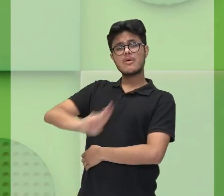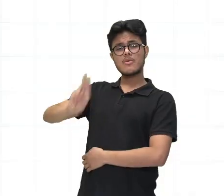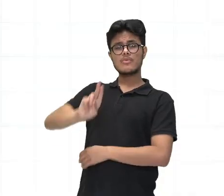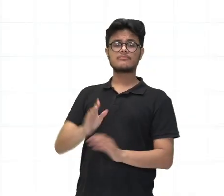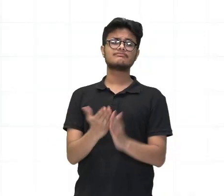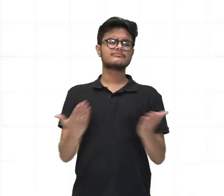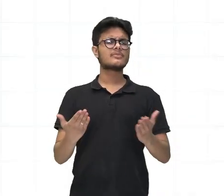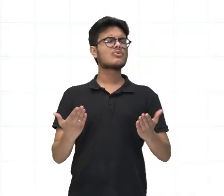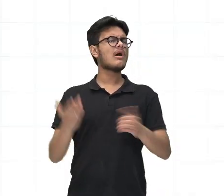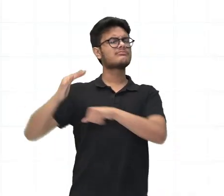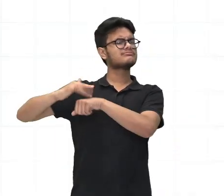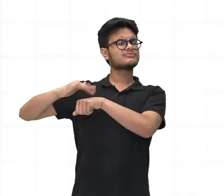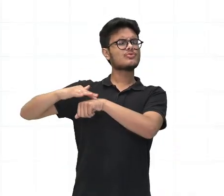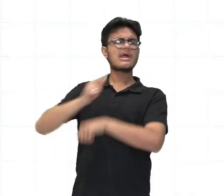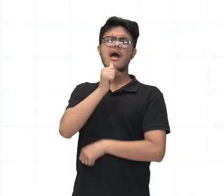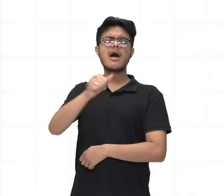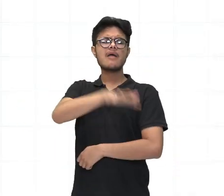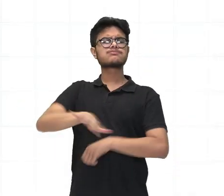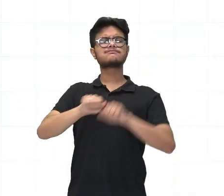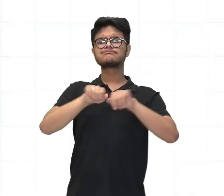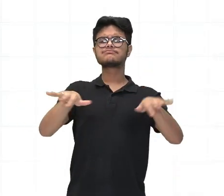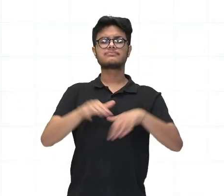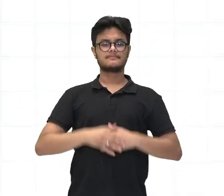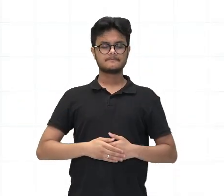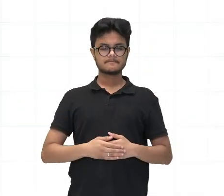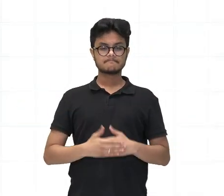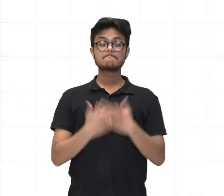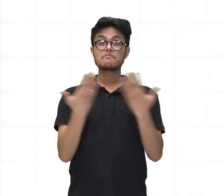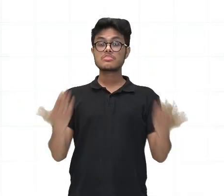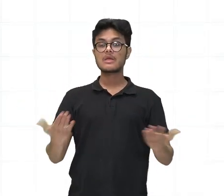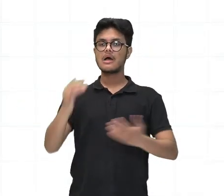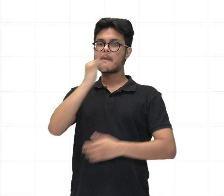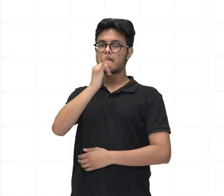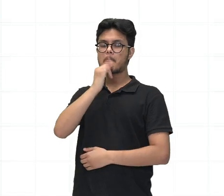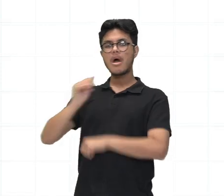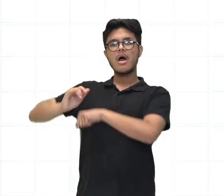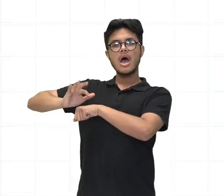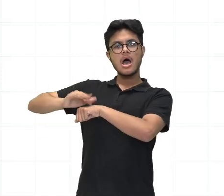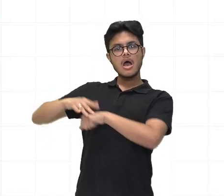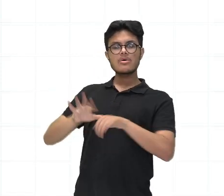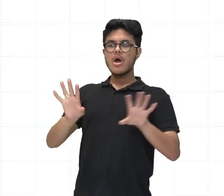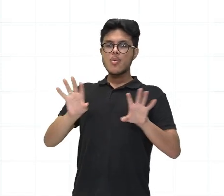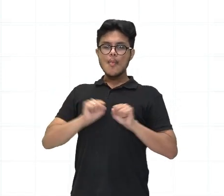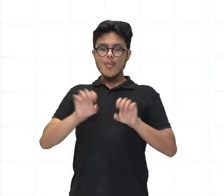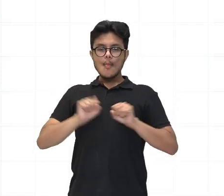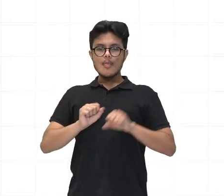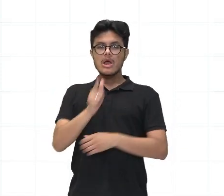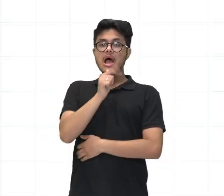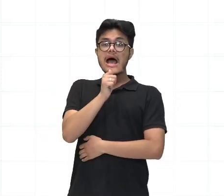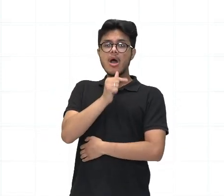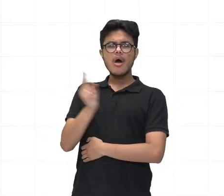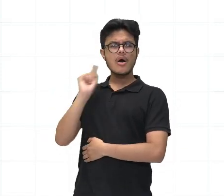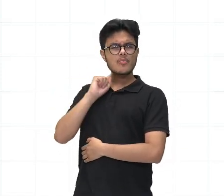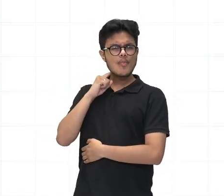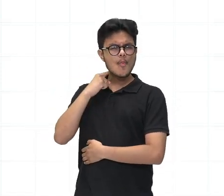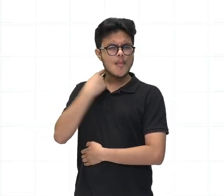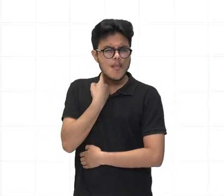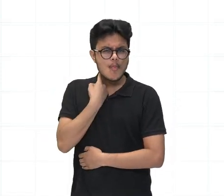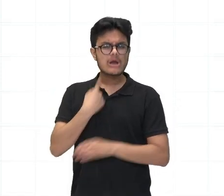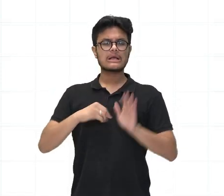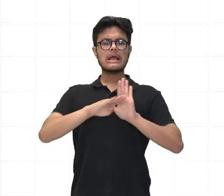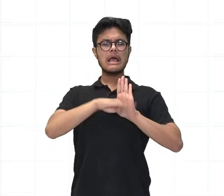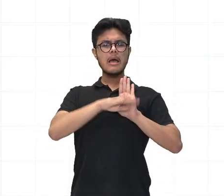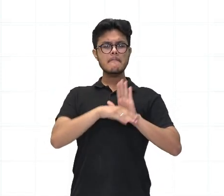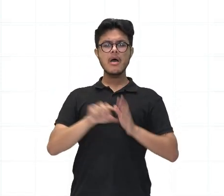de veiculação hídrica. Elas são causadas pela ingestão de água contaminada